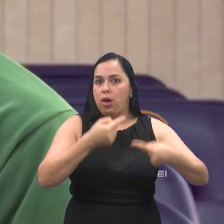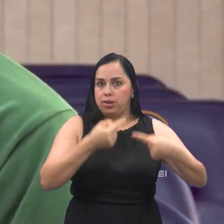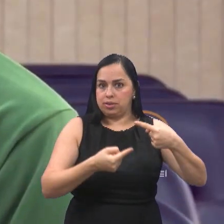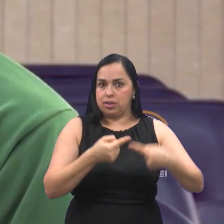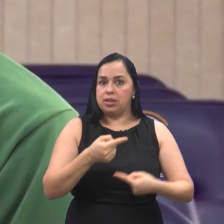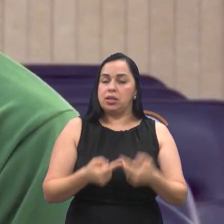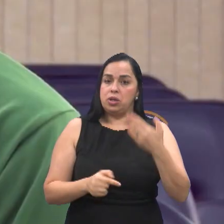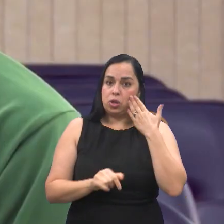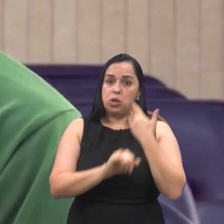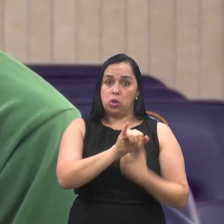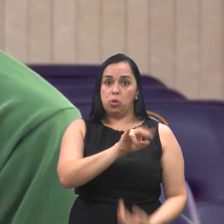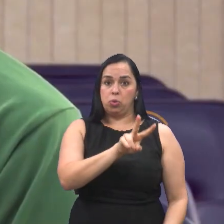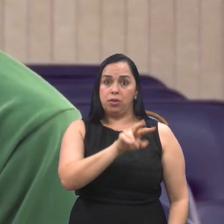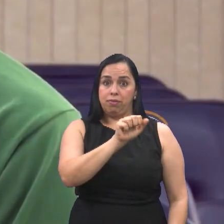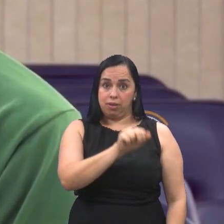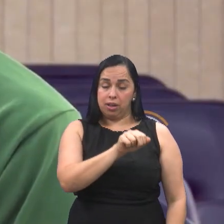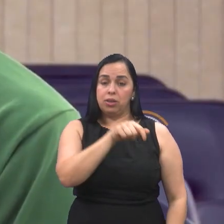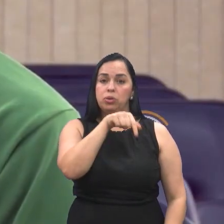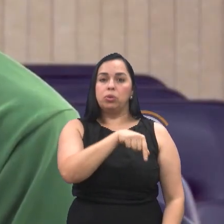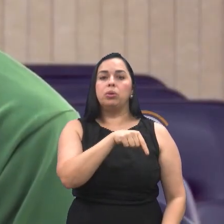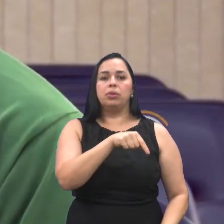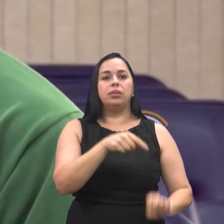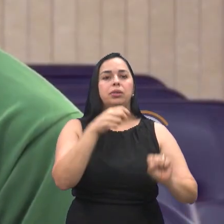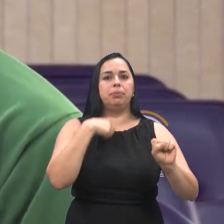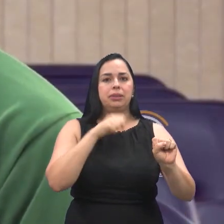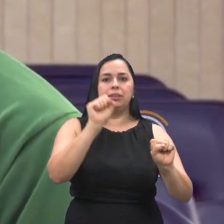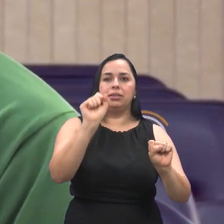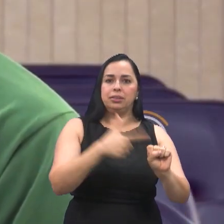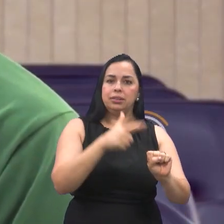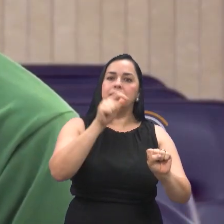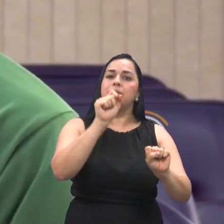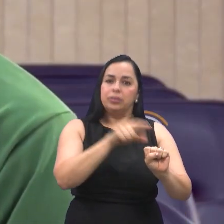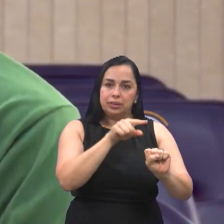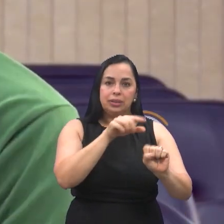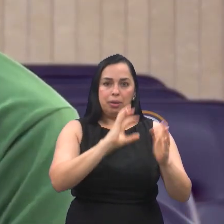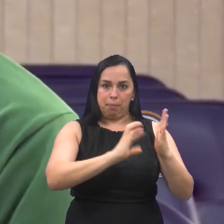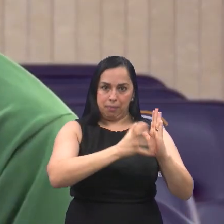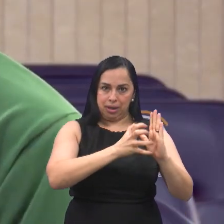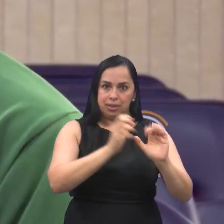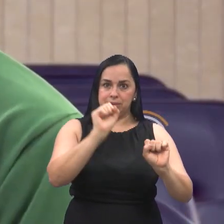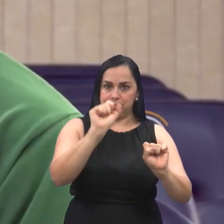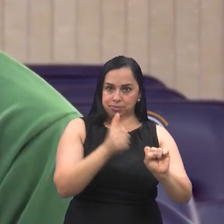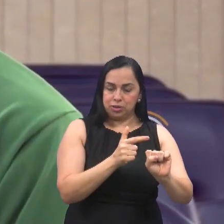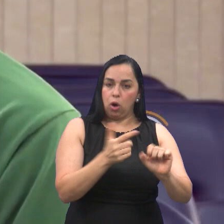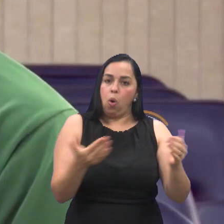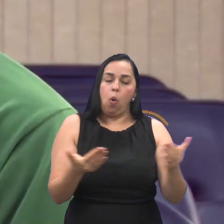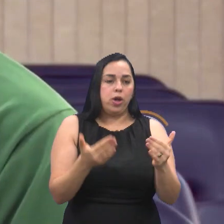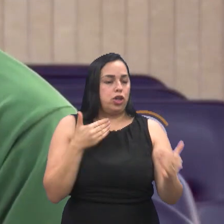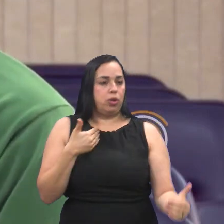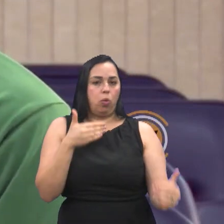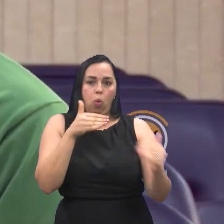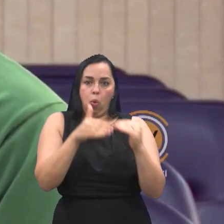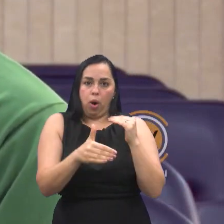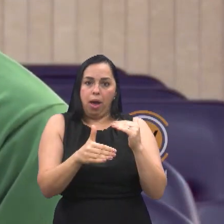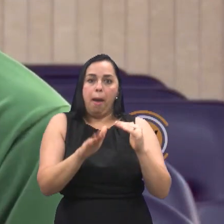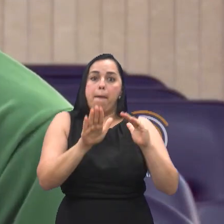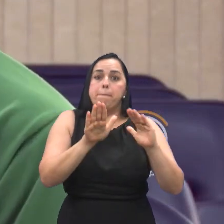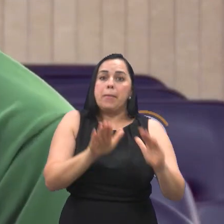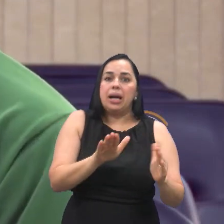Valente, os deputados do PSOL, hoje em dia eu me oponho a eles, mas eles têm uma coisa que